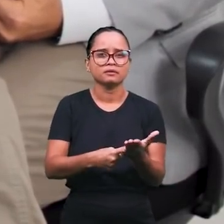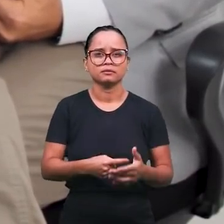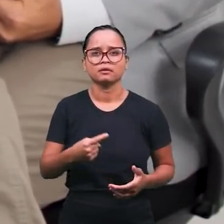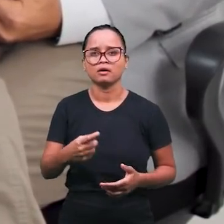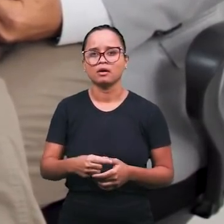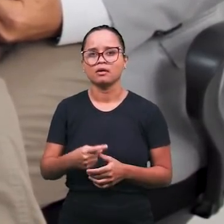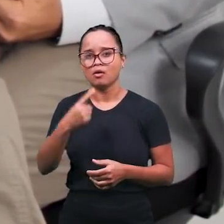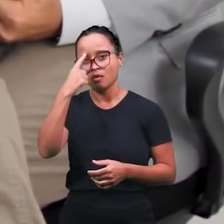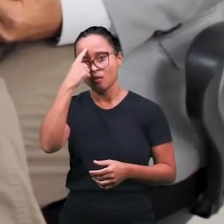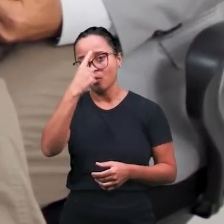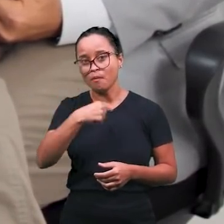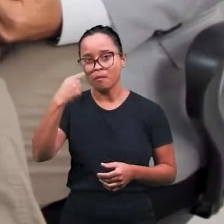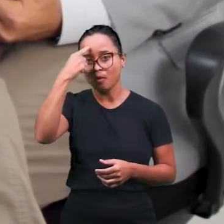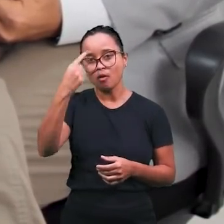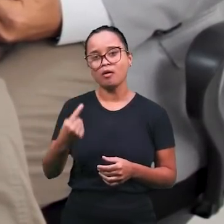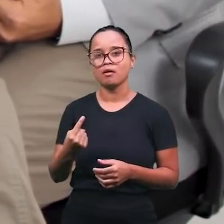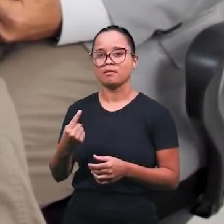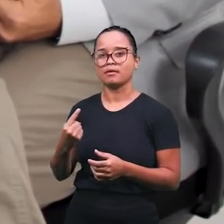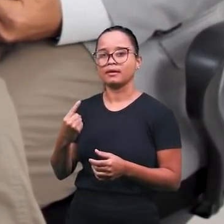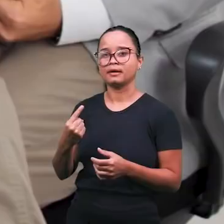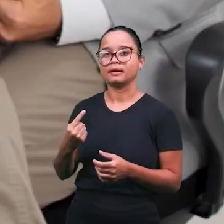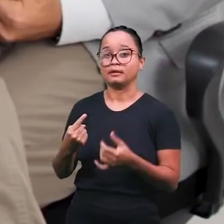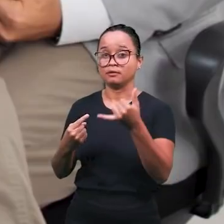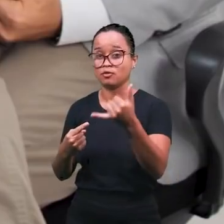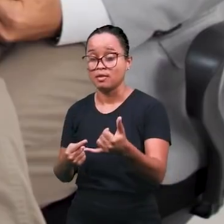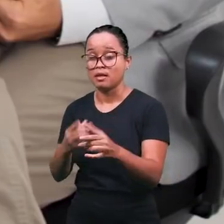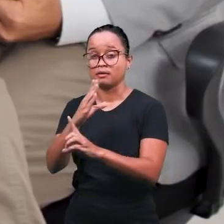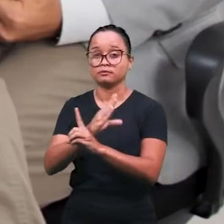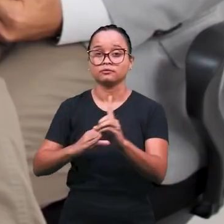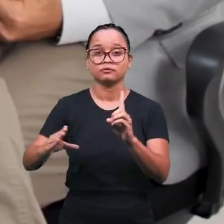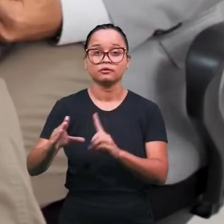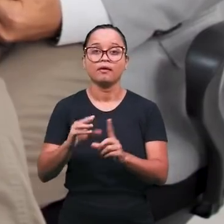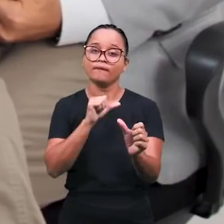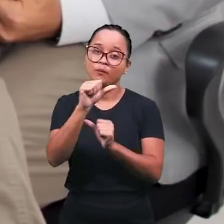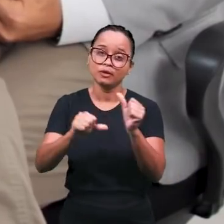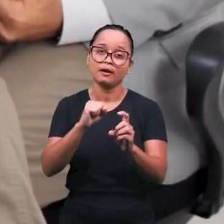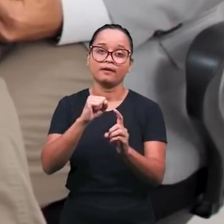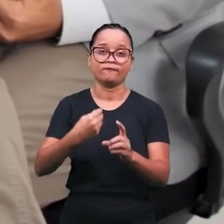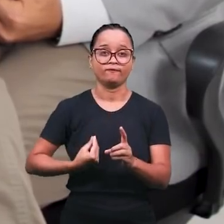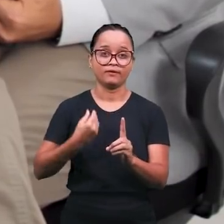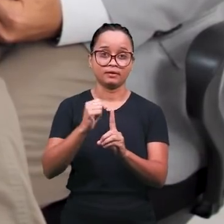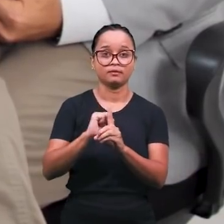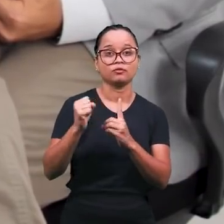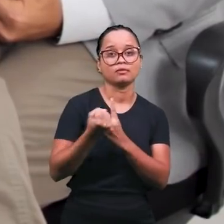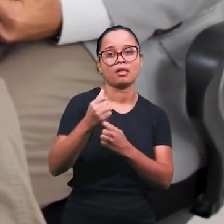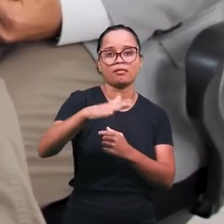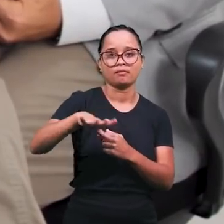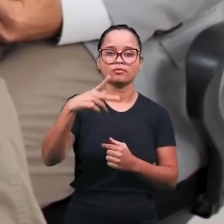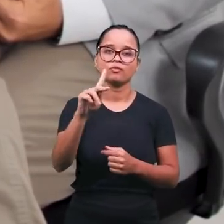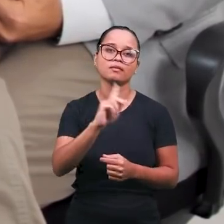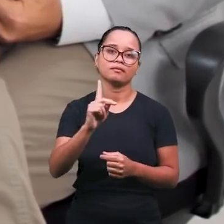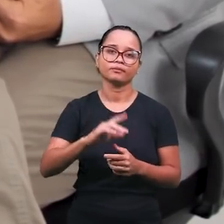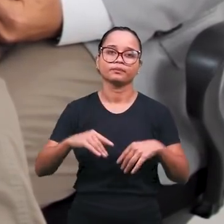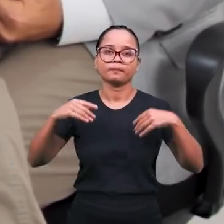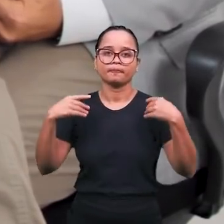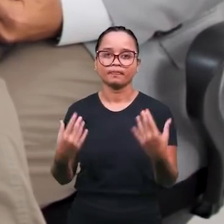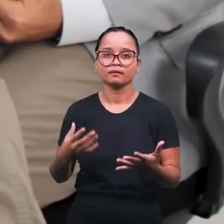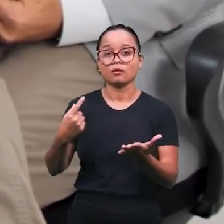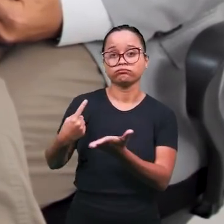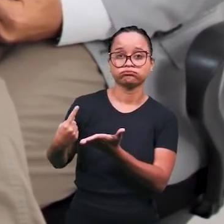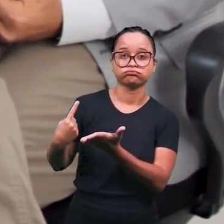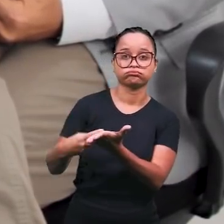acordo, 1 hora você sem o celular no culto, não vai alterar nada a sua vida social. Não é? Então, talvez